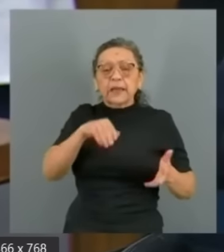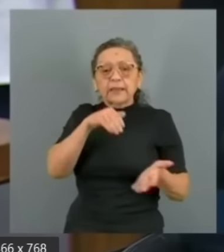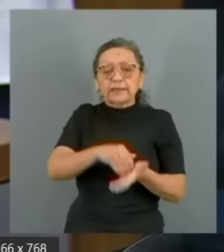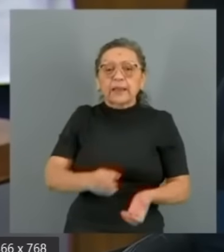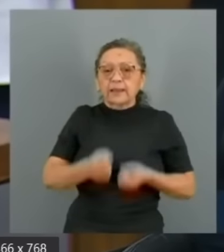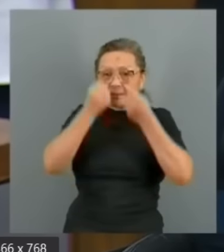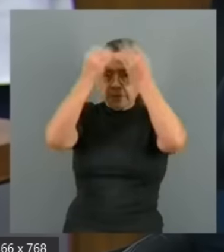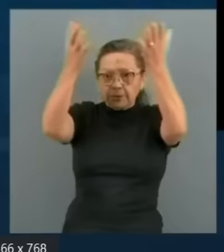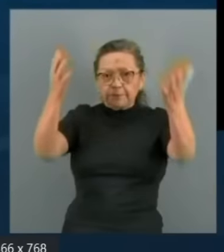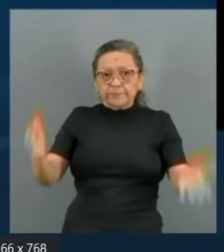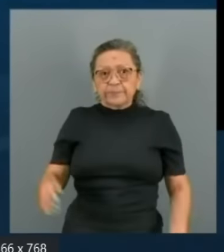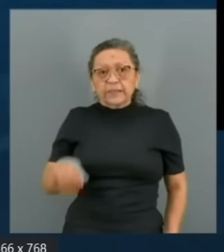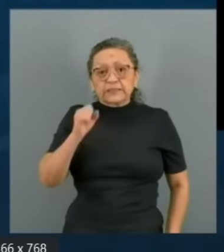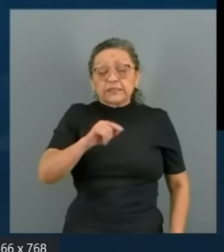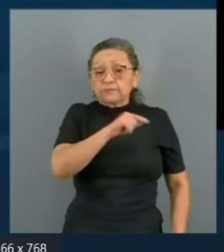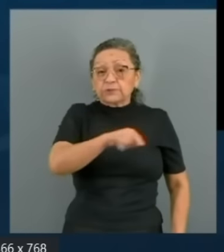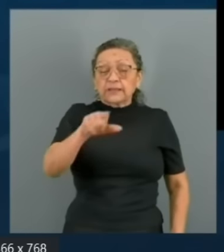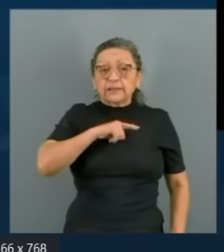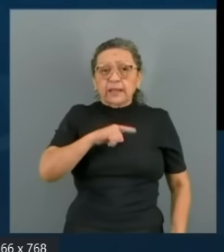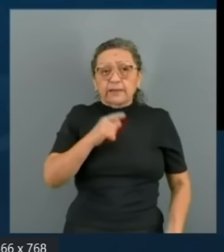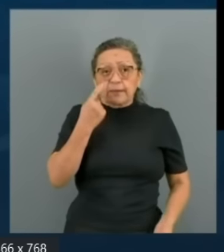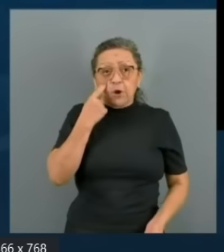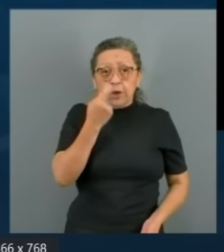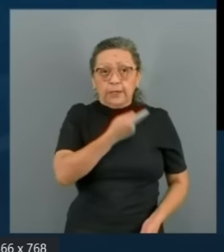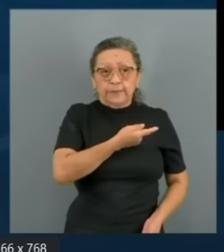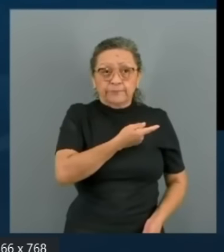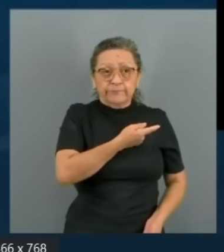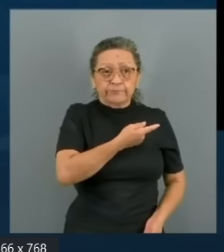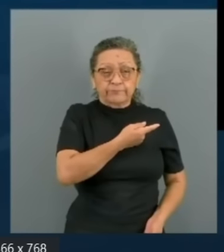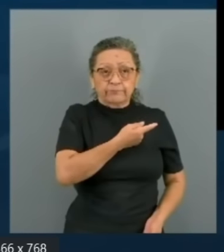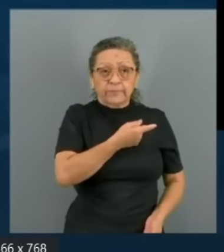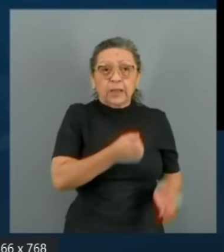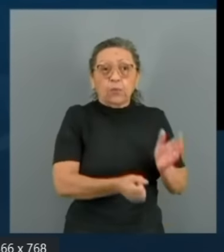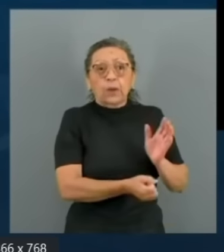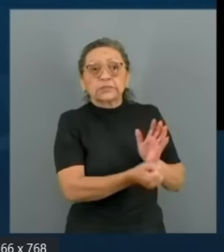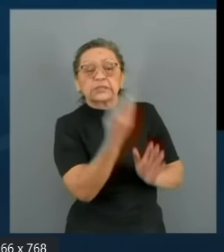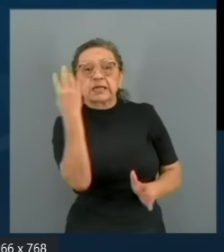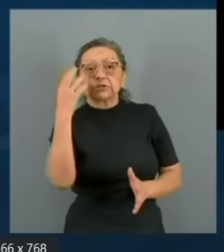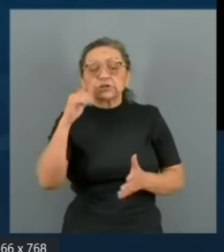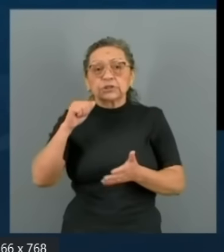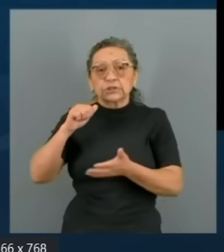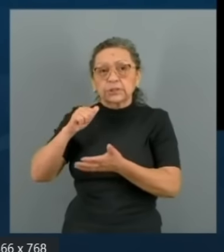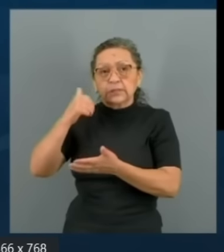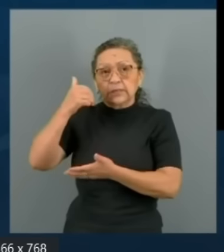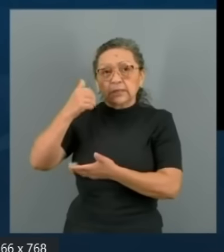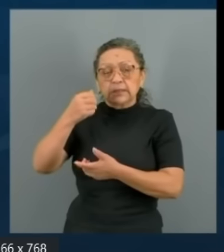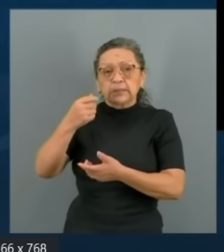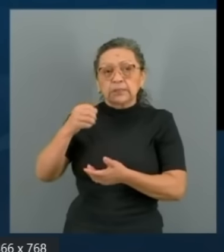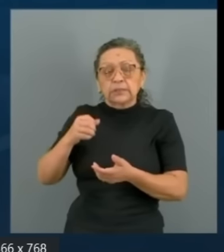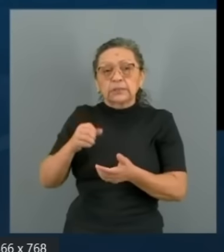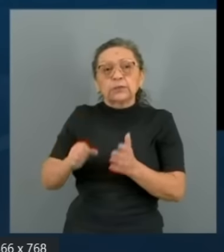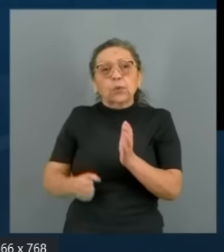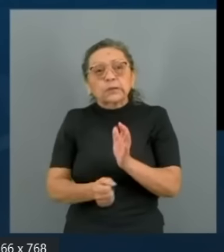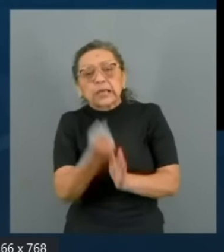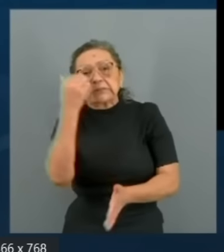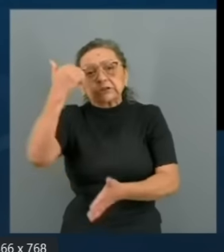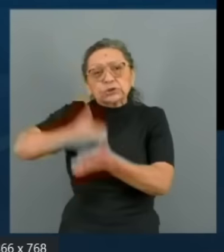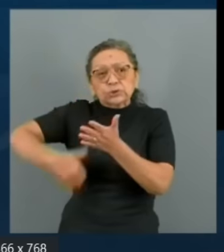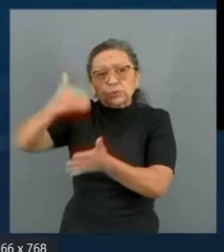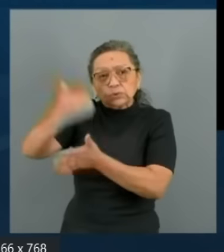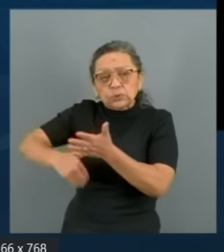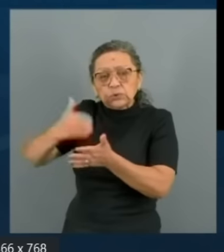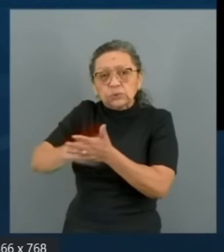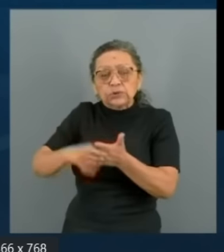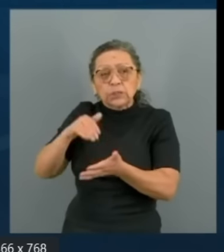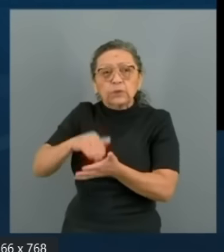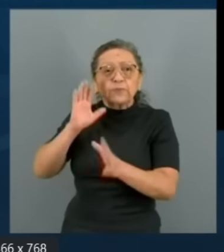exaustão. Se você tem um número de consignados, de de descontos associativos, que chega no